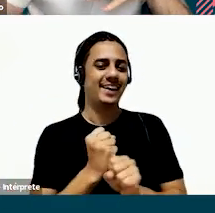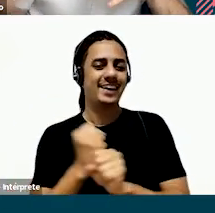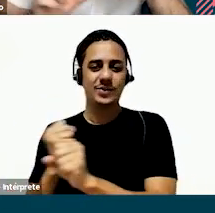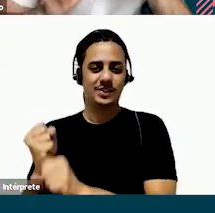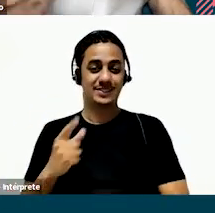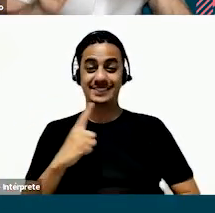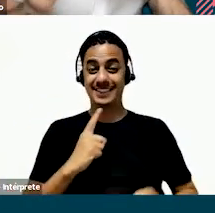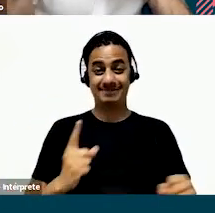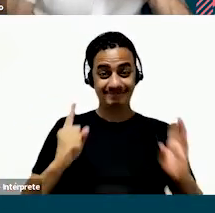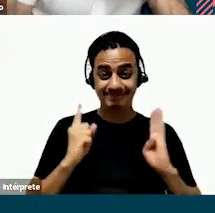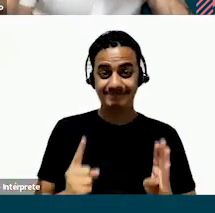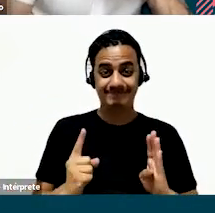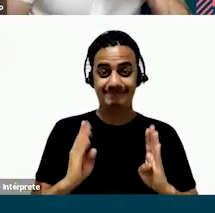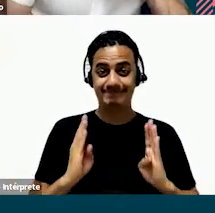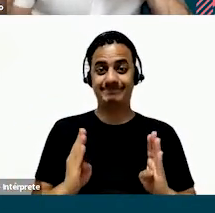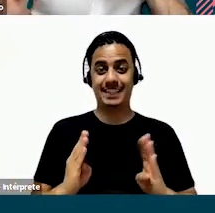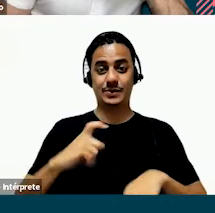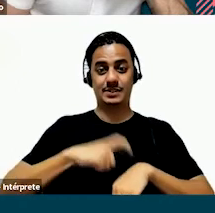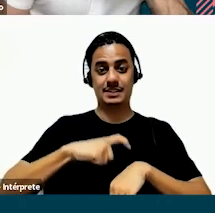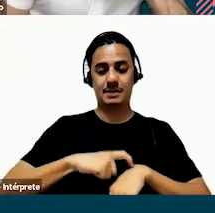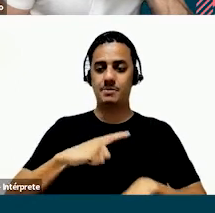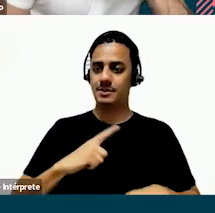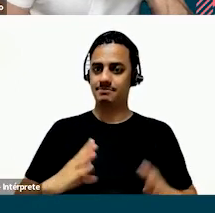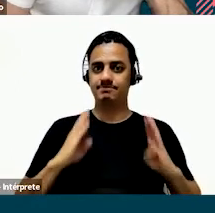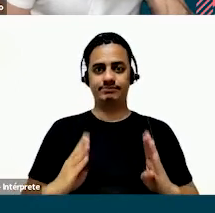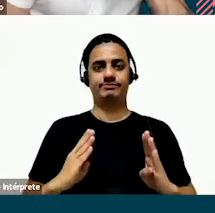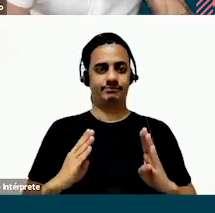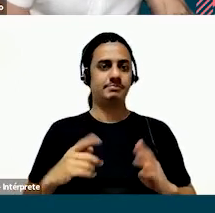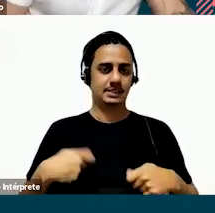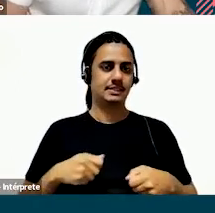dos anos, né? Você tem uns time box bem definidos.